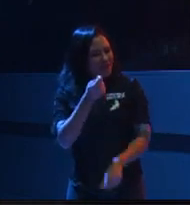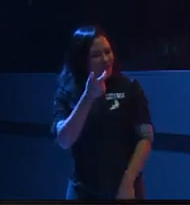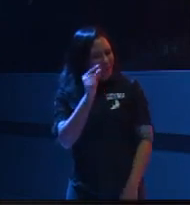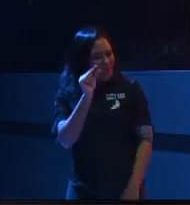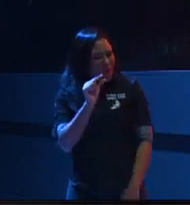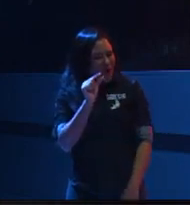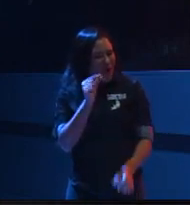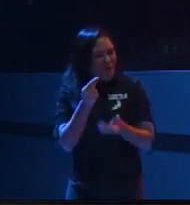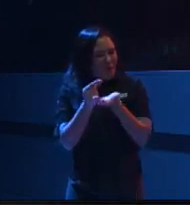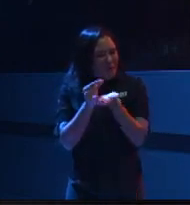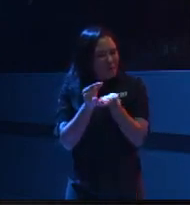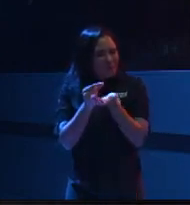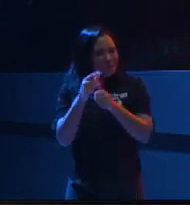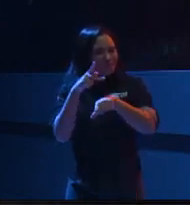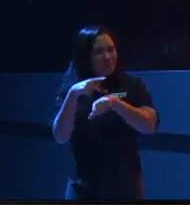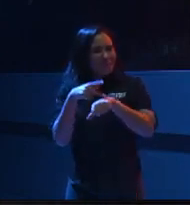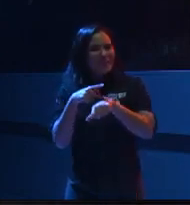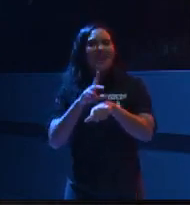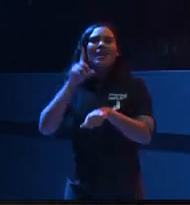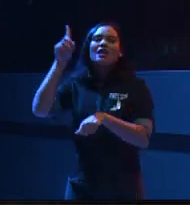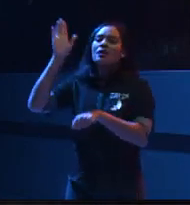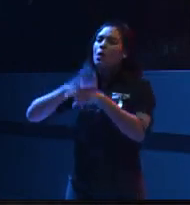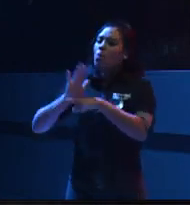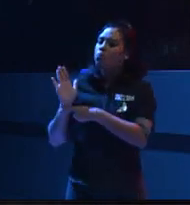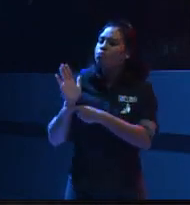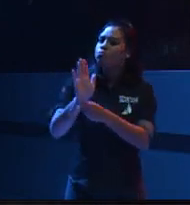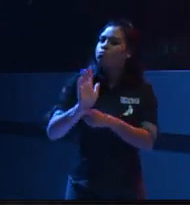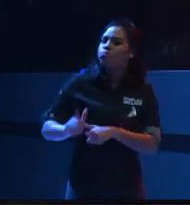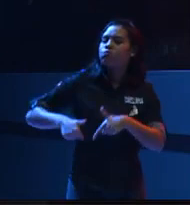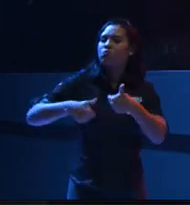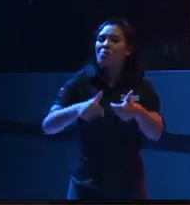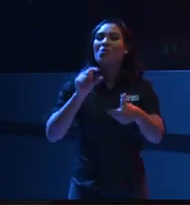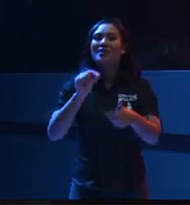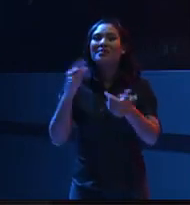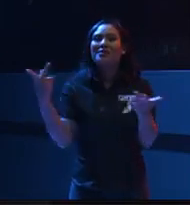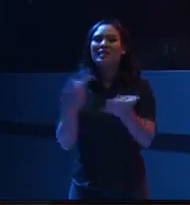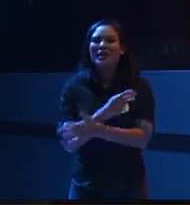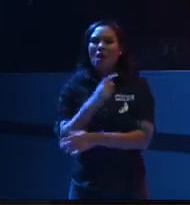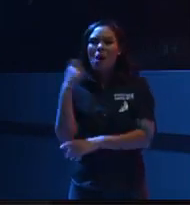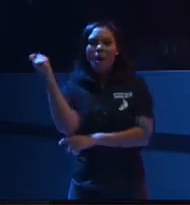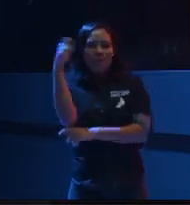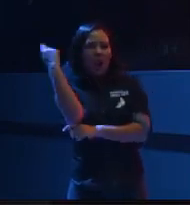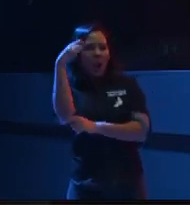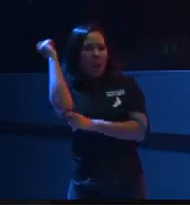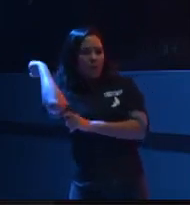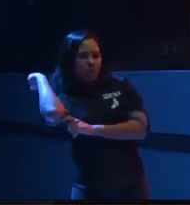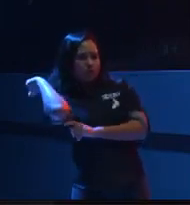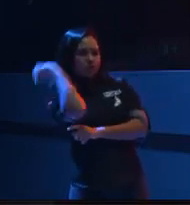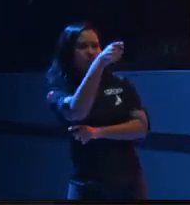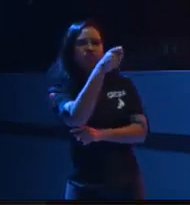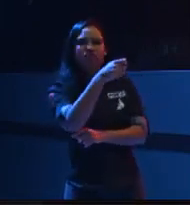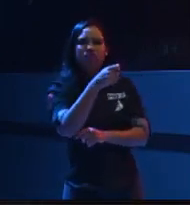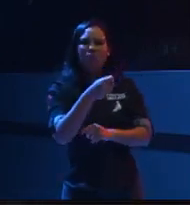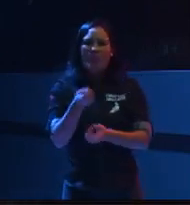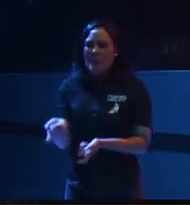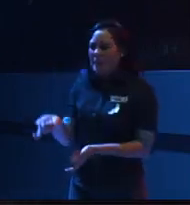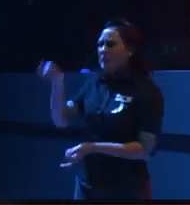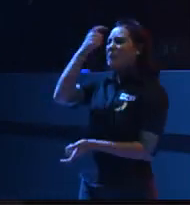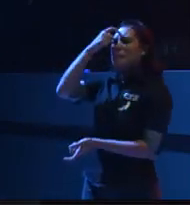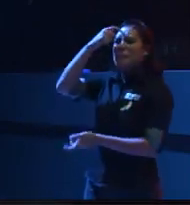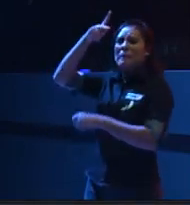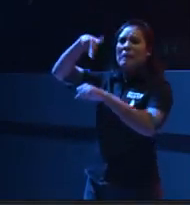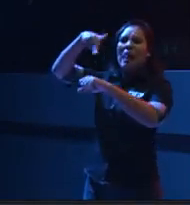tiro certo a pedra bateu um monte na Fronte do gigante e o gigante caiu com apenas uma pedrada